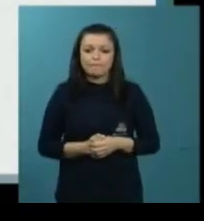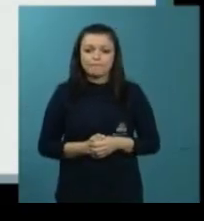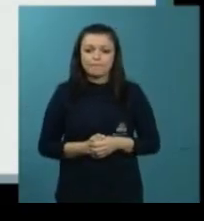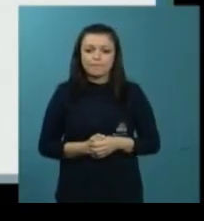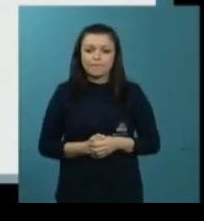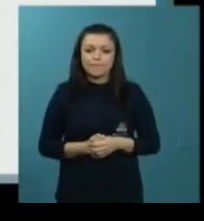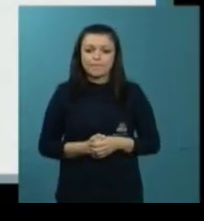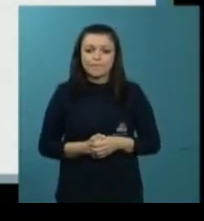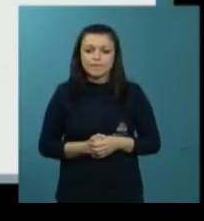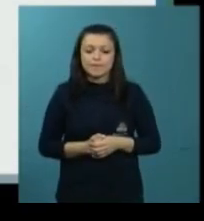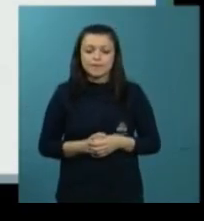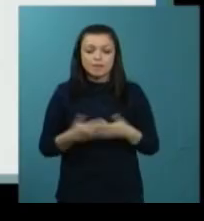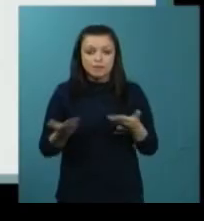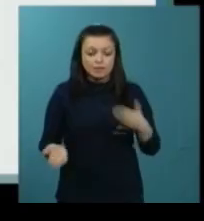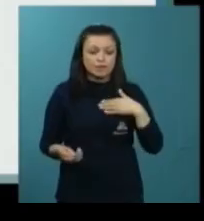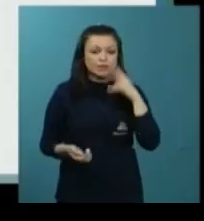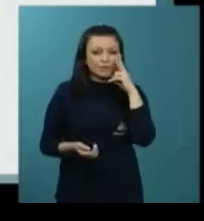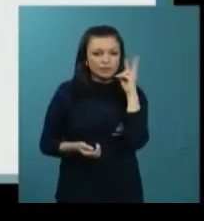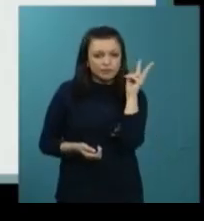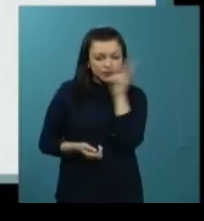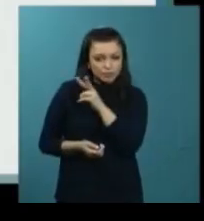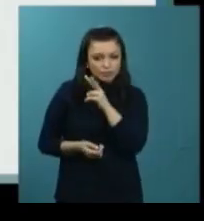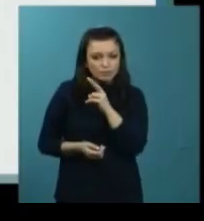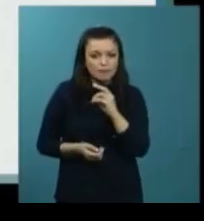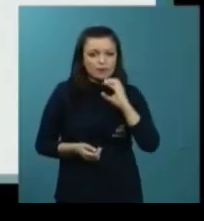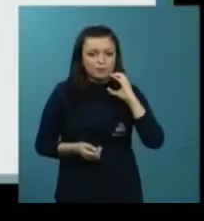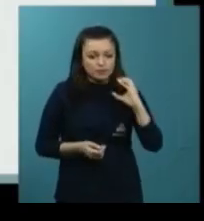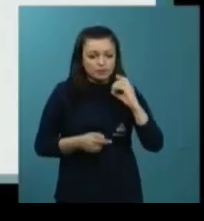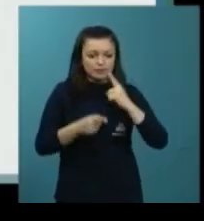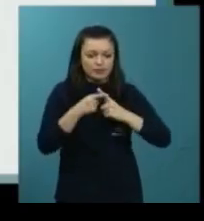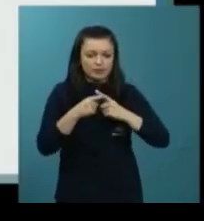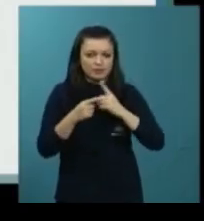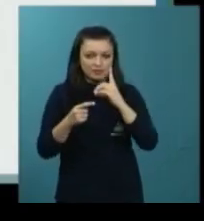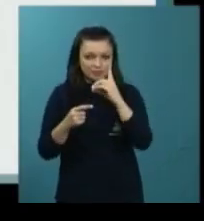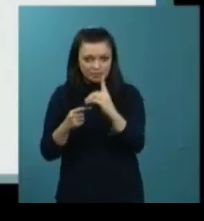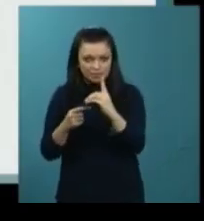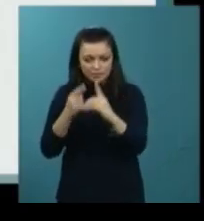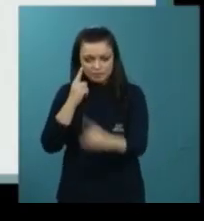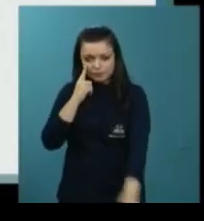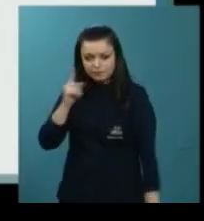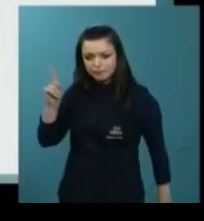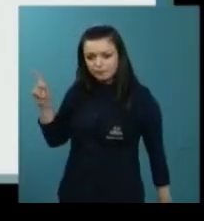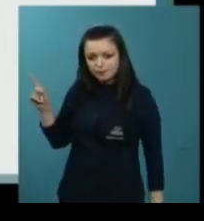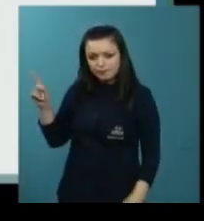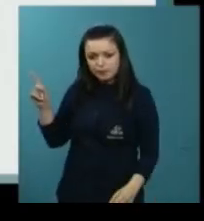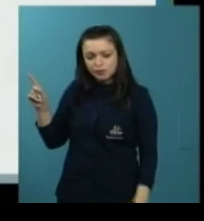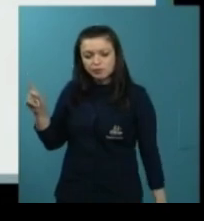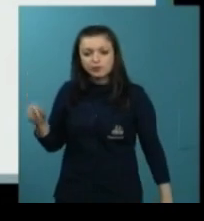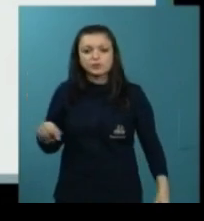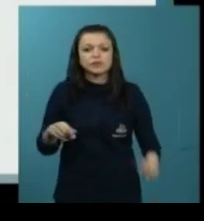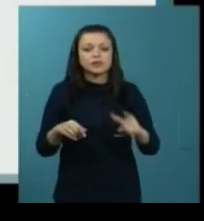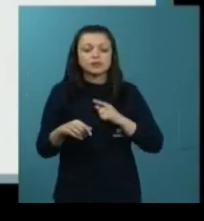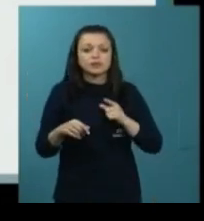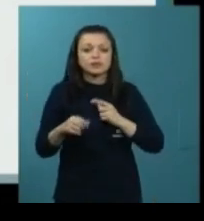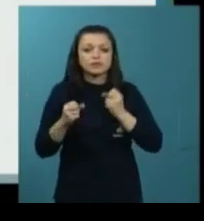Então, observem que o produto cartesiano C vezes D